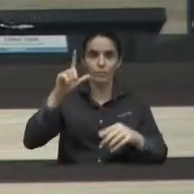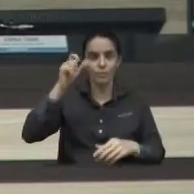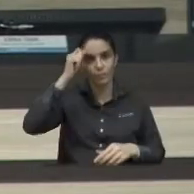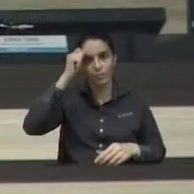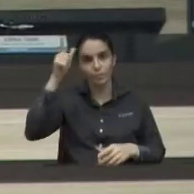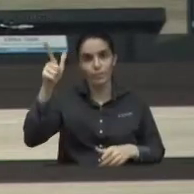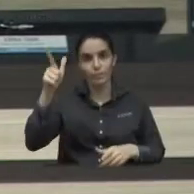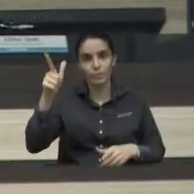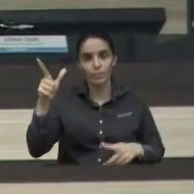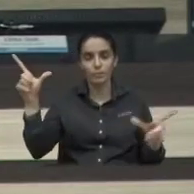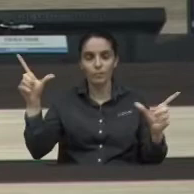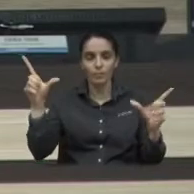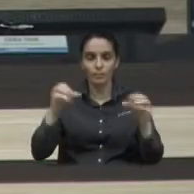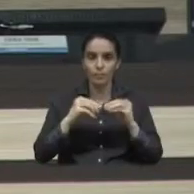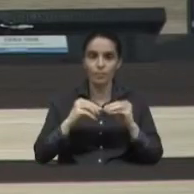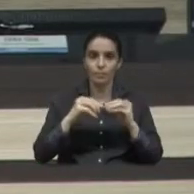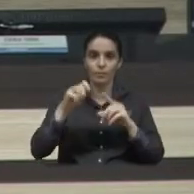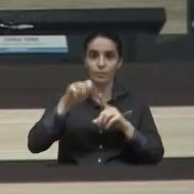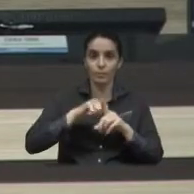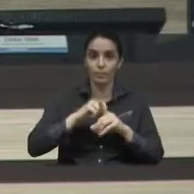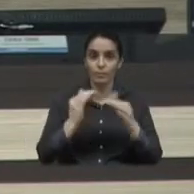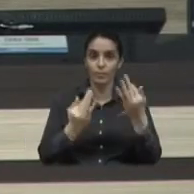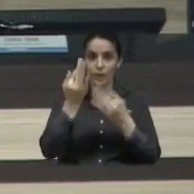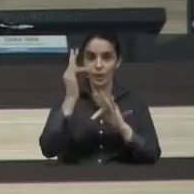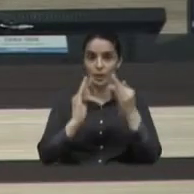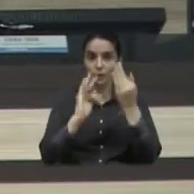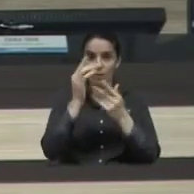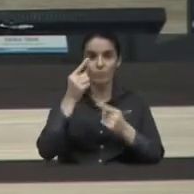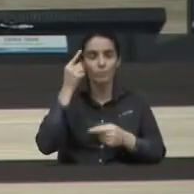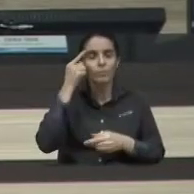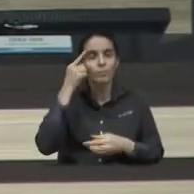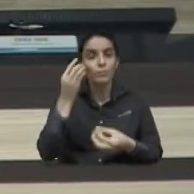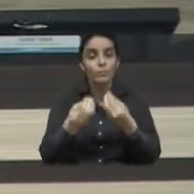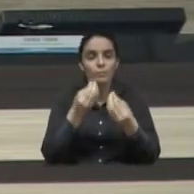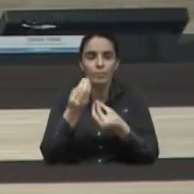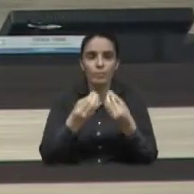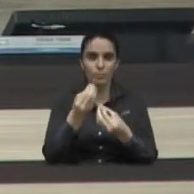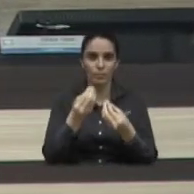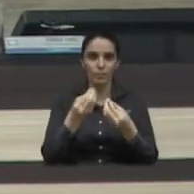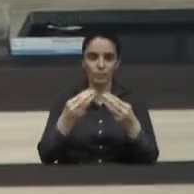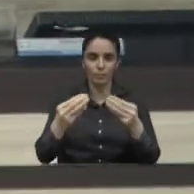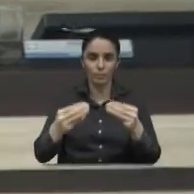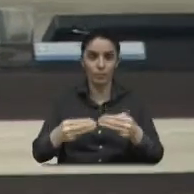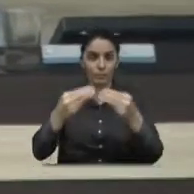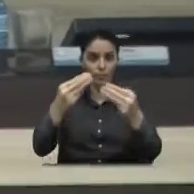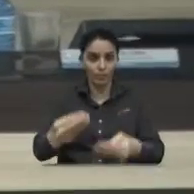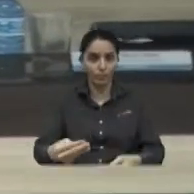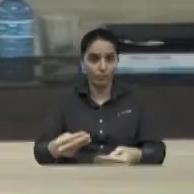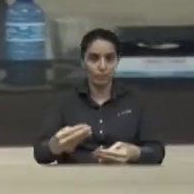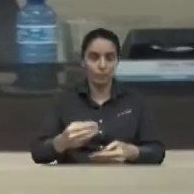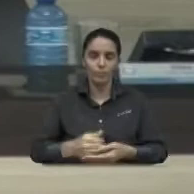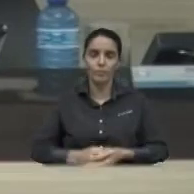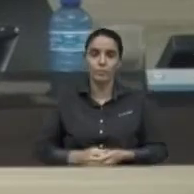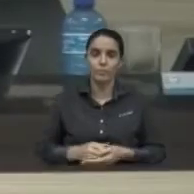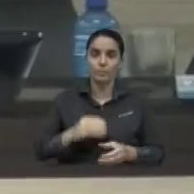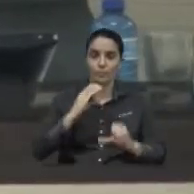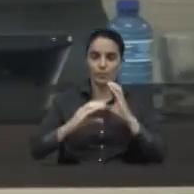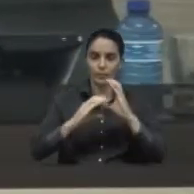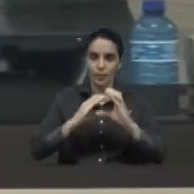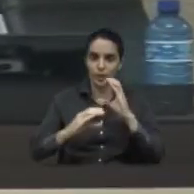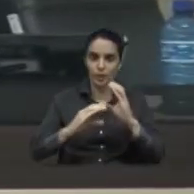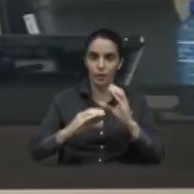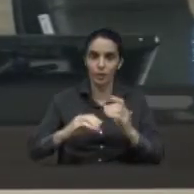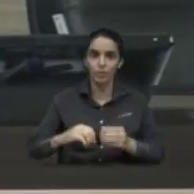Desde fevereiro, se busca uma solução no Ministério das Comunicações. O prefeito Mário Botion, desde o dia 15 de